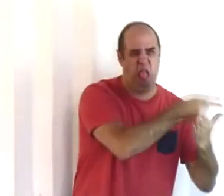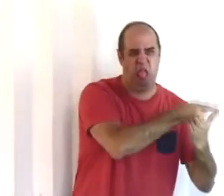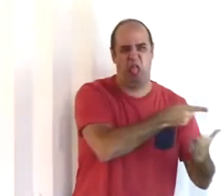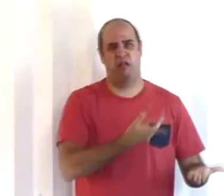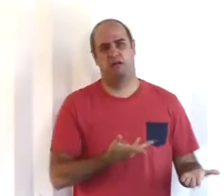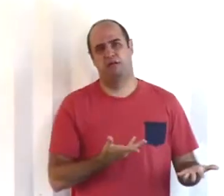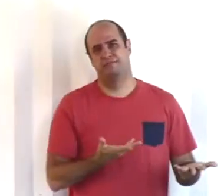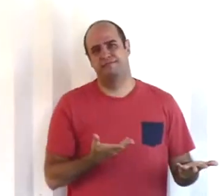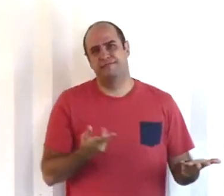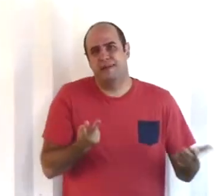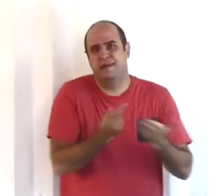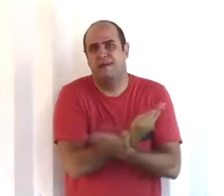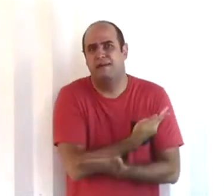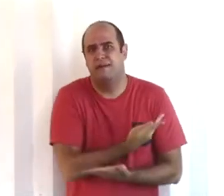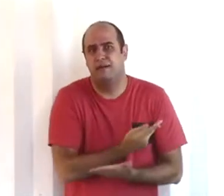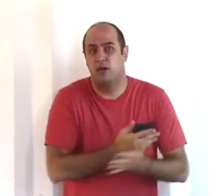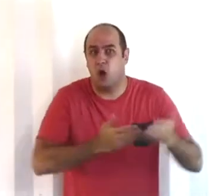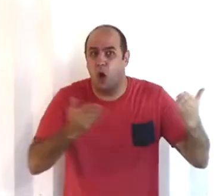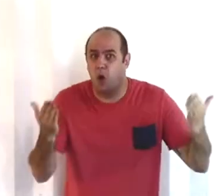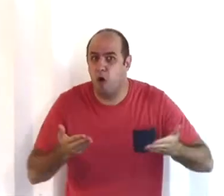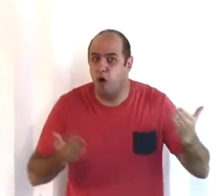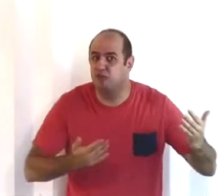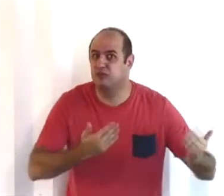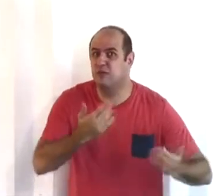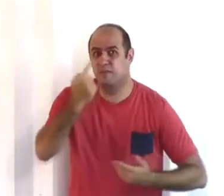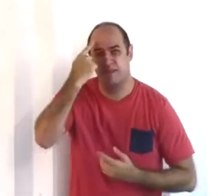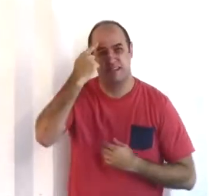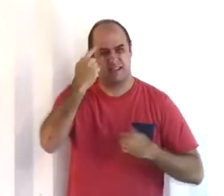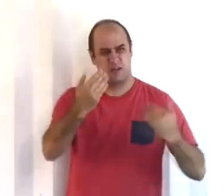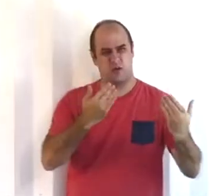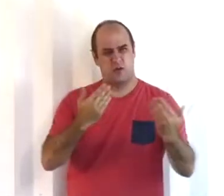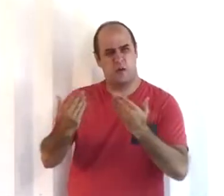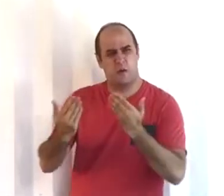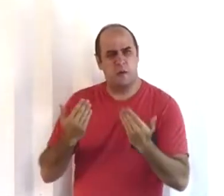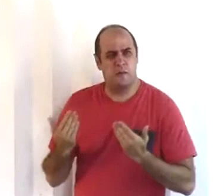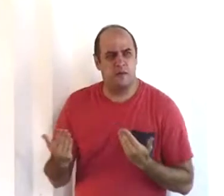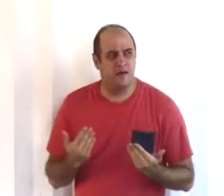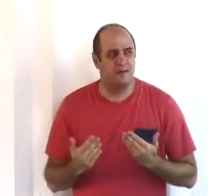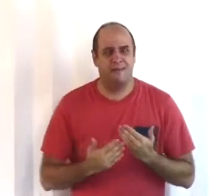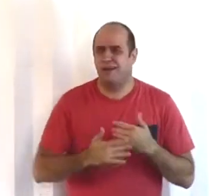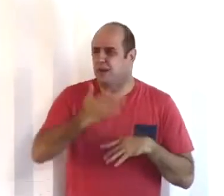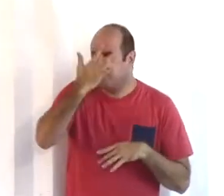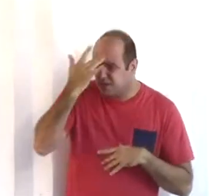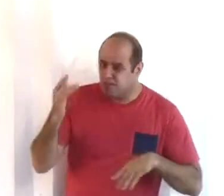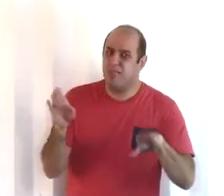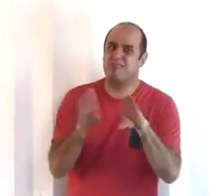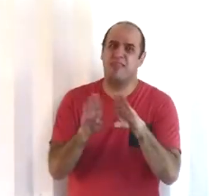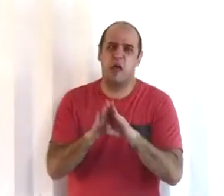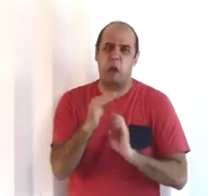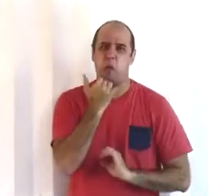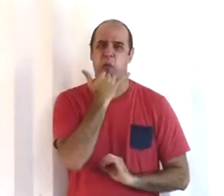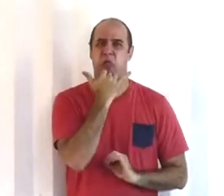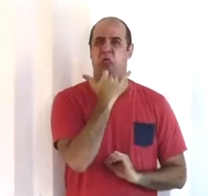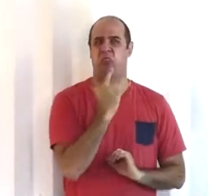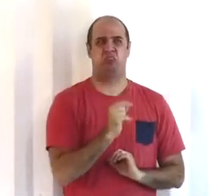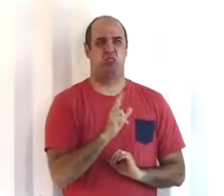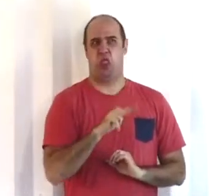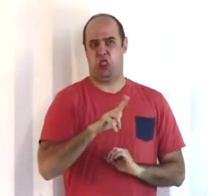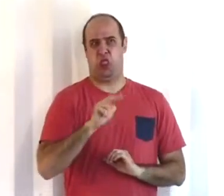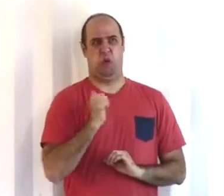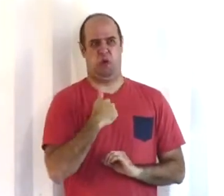Mal sabem elas, que o justo juiz vê aquele que ele perdoou, mas que não